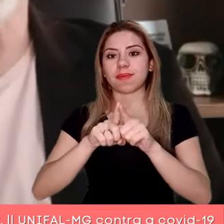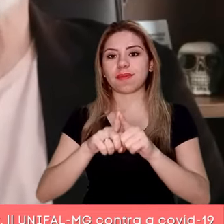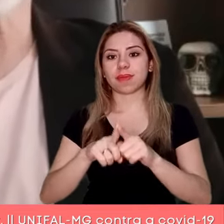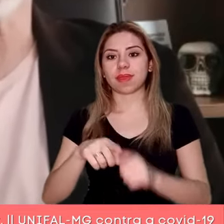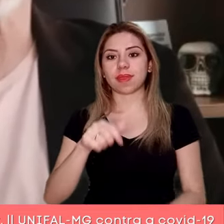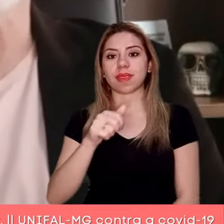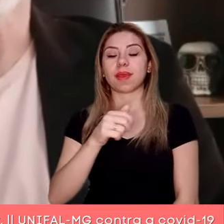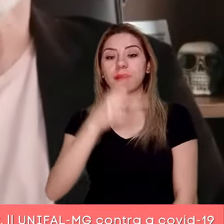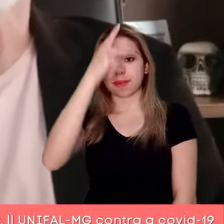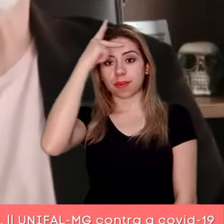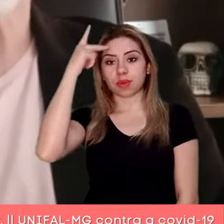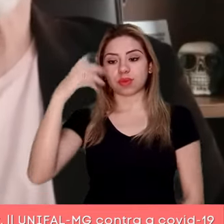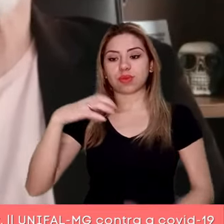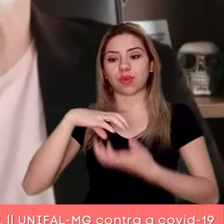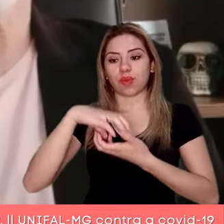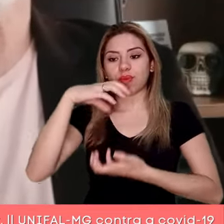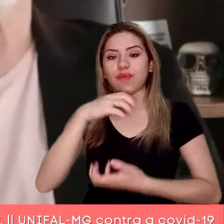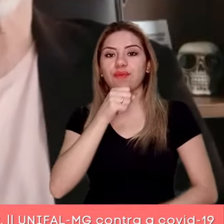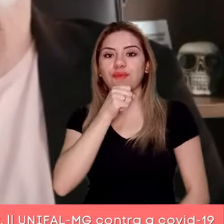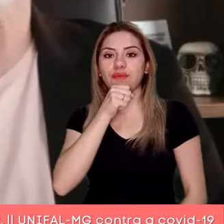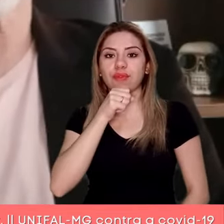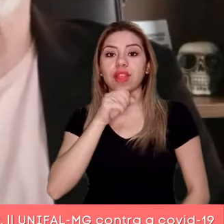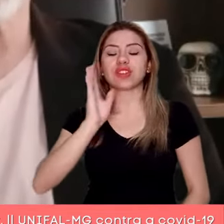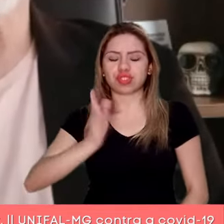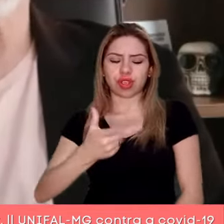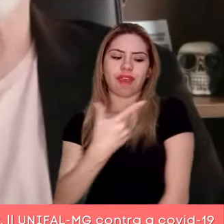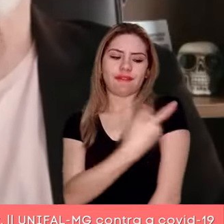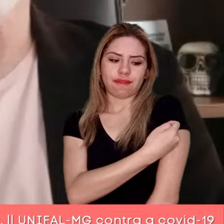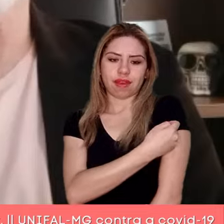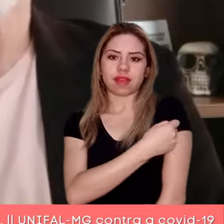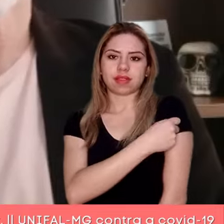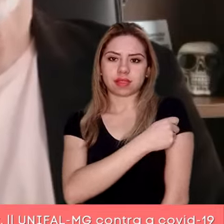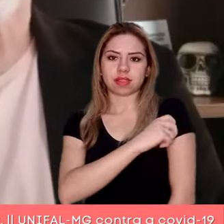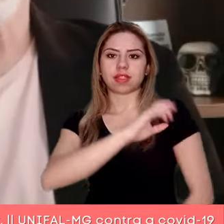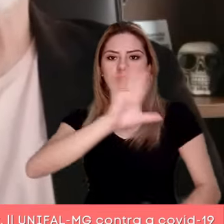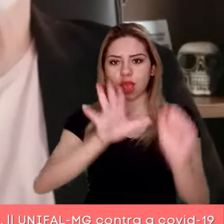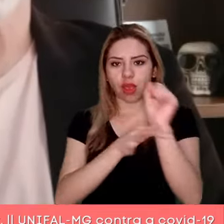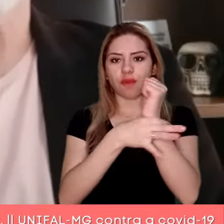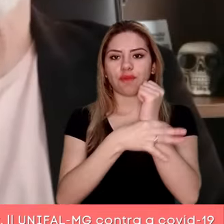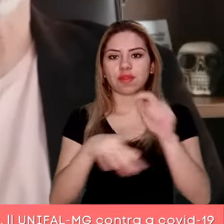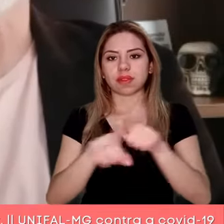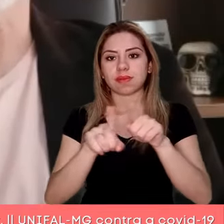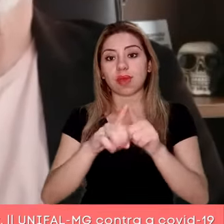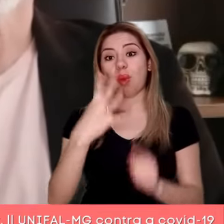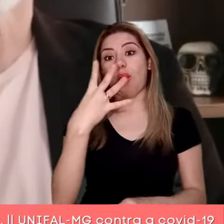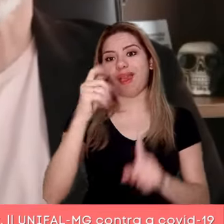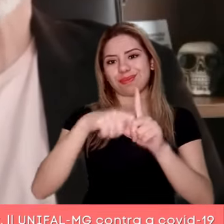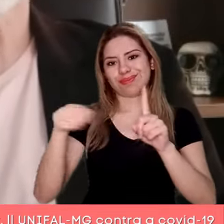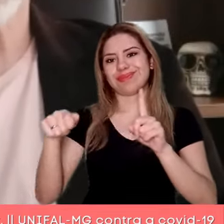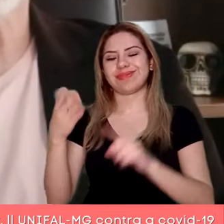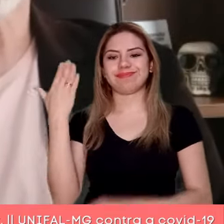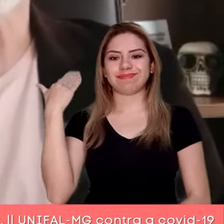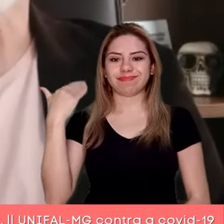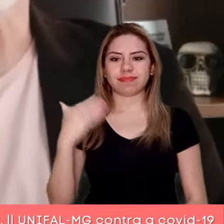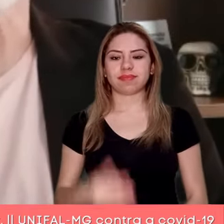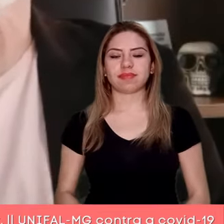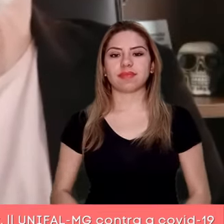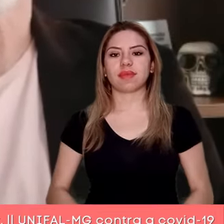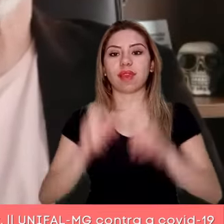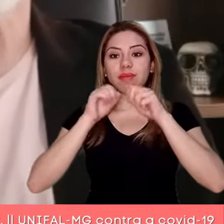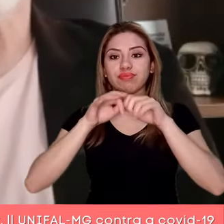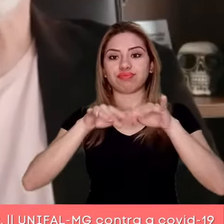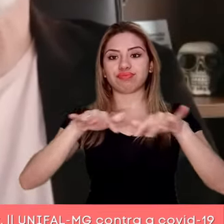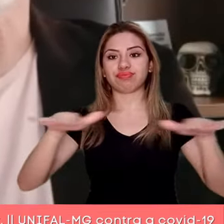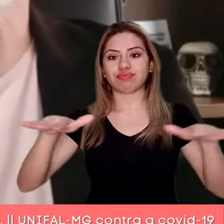pessoas de mais idade que já foram vacinadas com a dose de reforço há mais de 4 meses. A taxa de